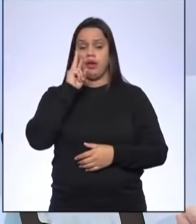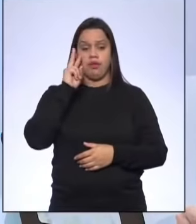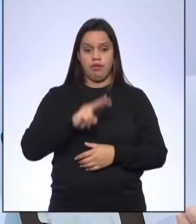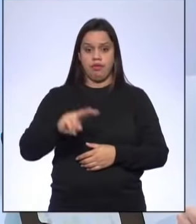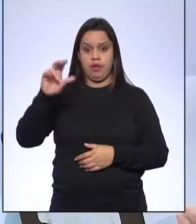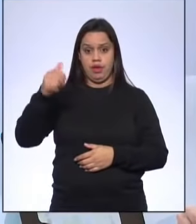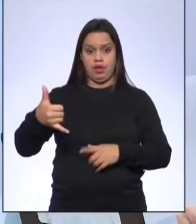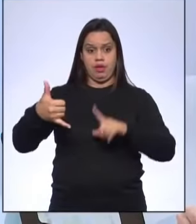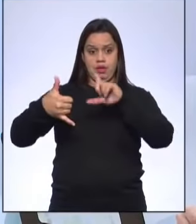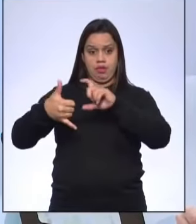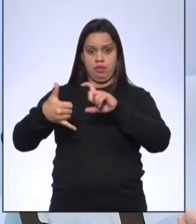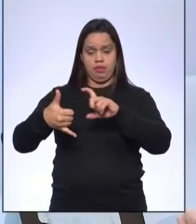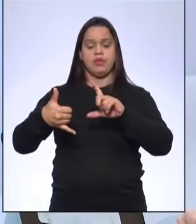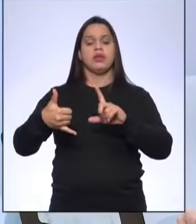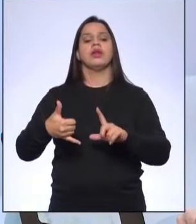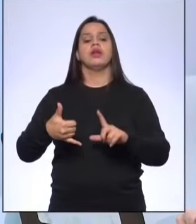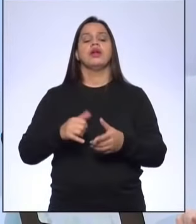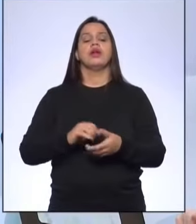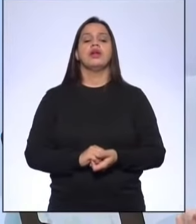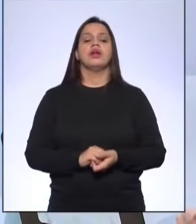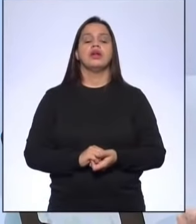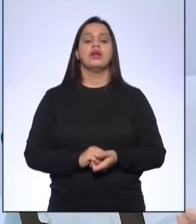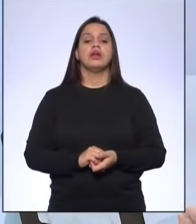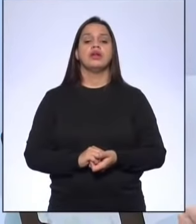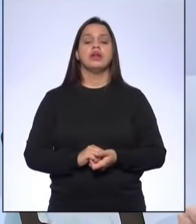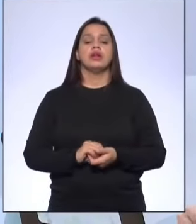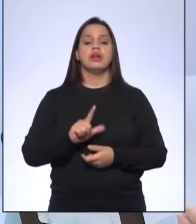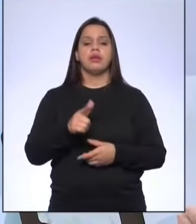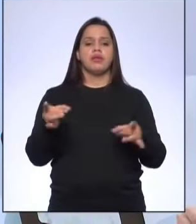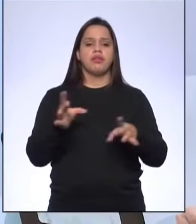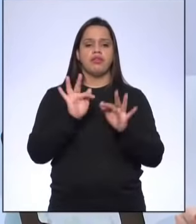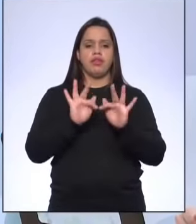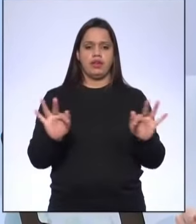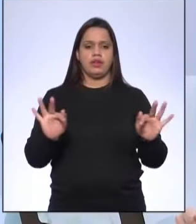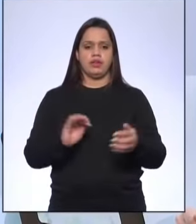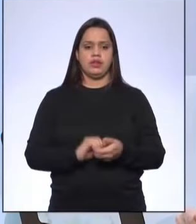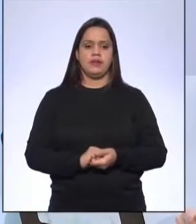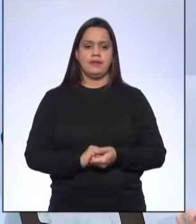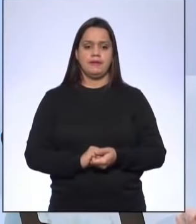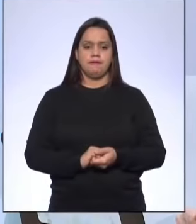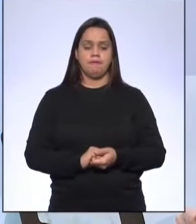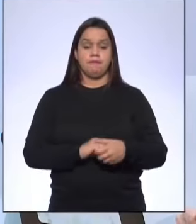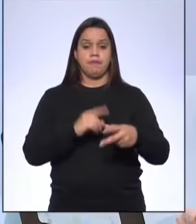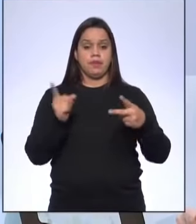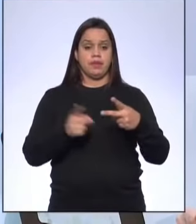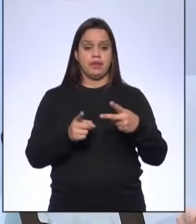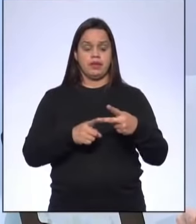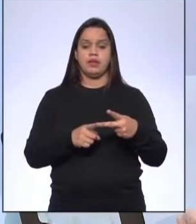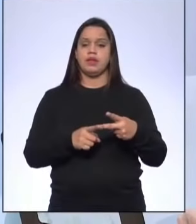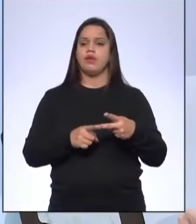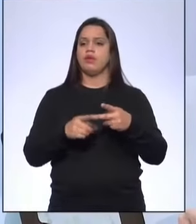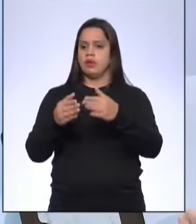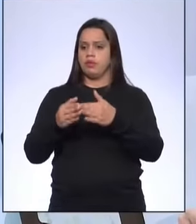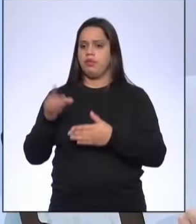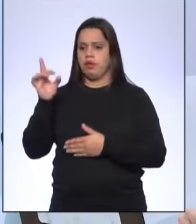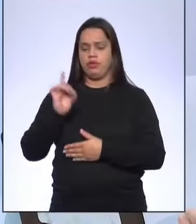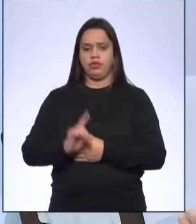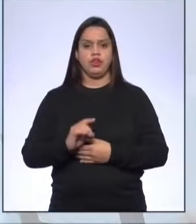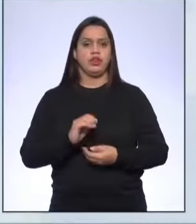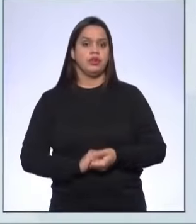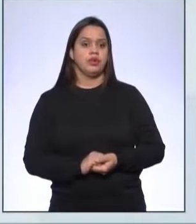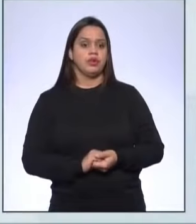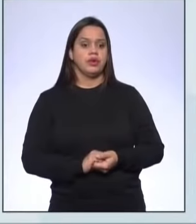lá o seu seu seu print né e completa a frase a segunda questão por favor diretor